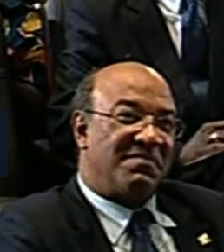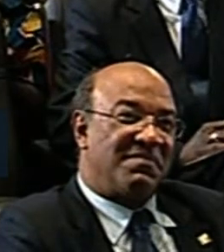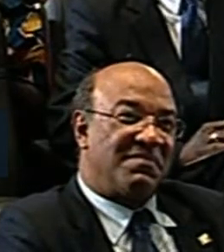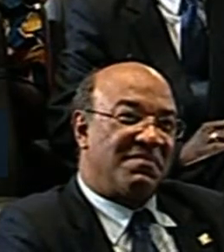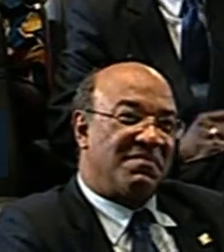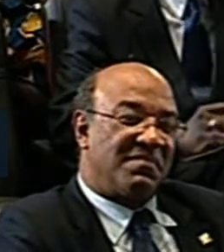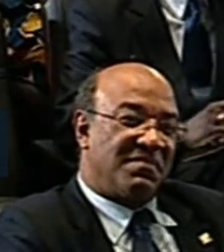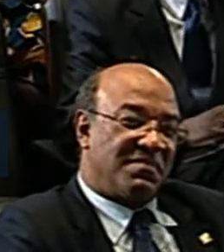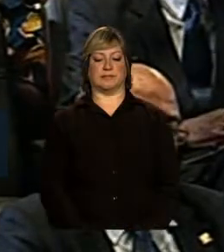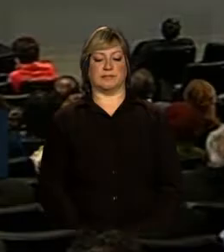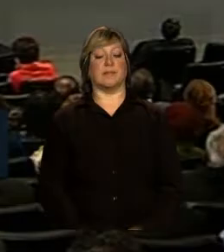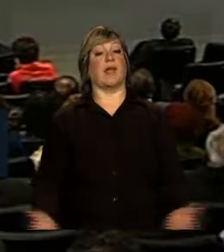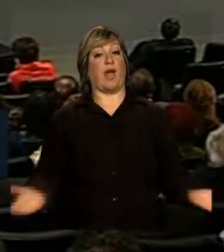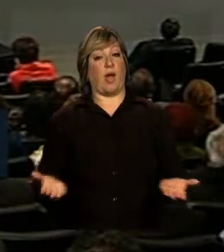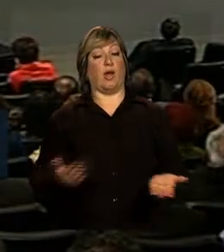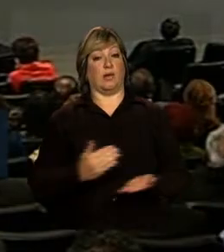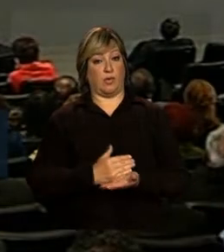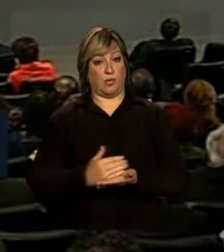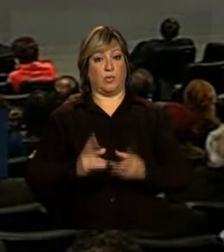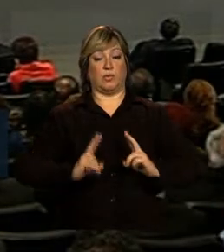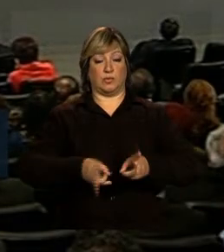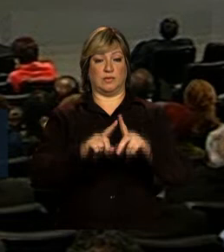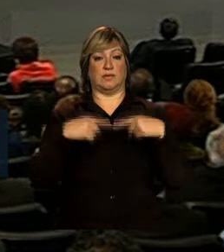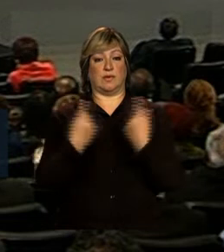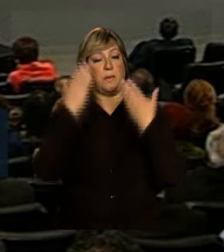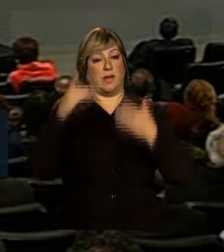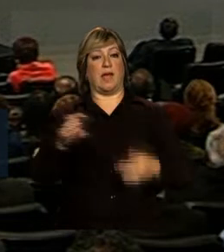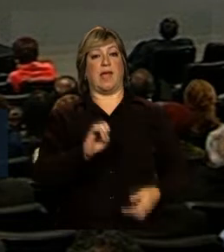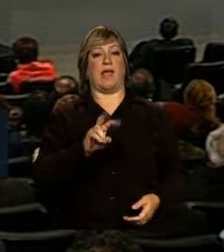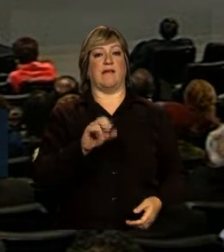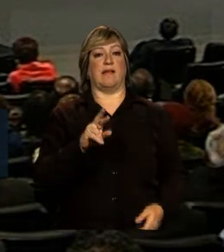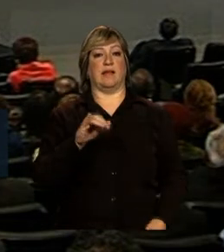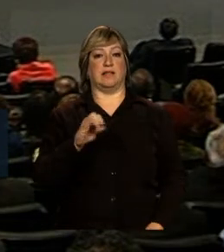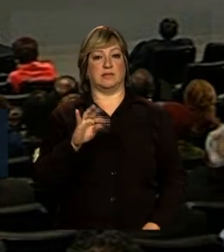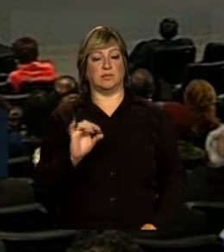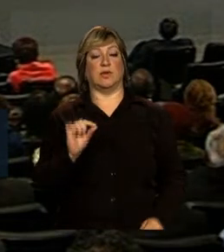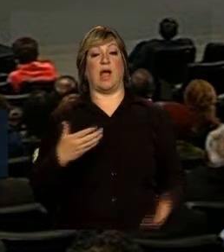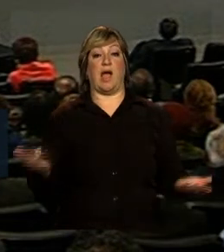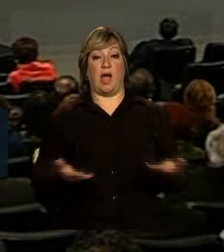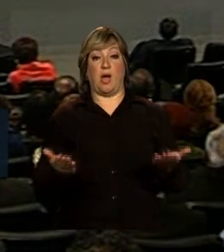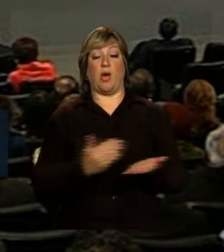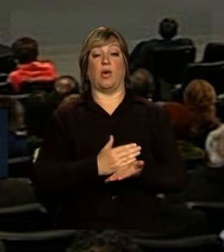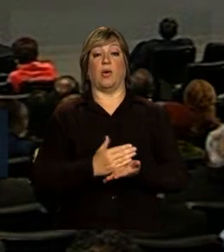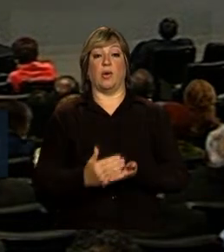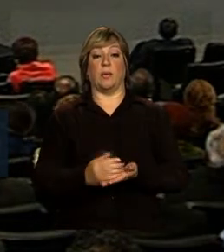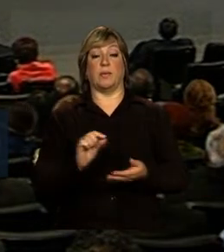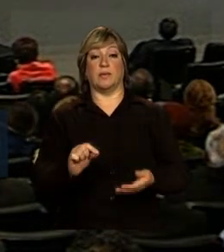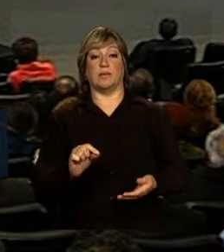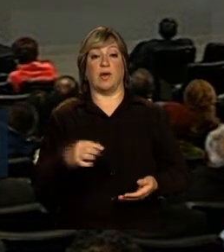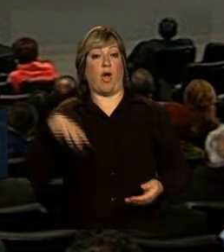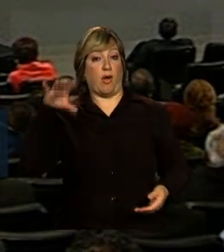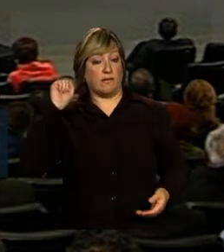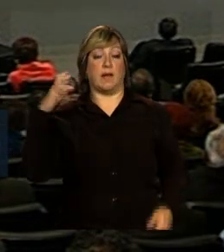Em continuidade aos trabalhos, nosso obrigado Evaristo, nós passaremos a ouvir